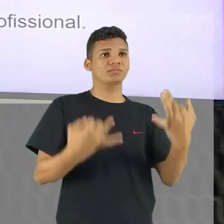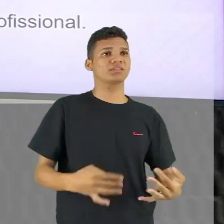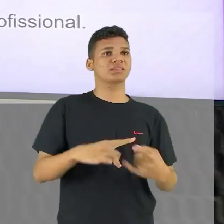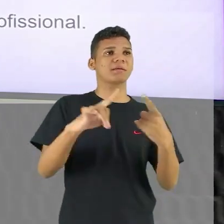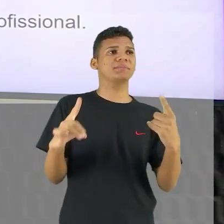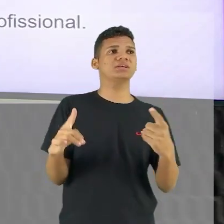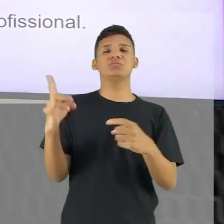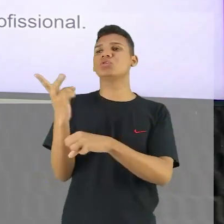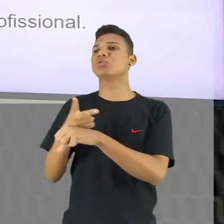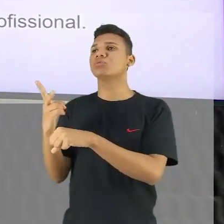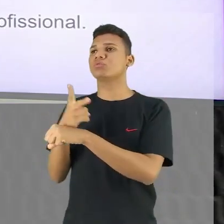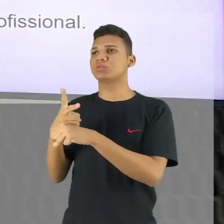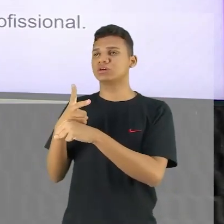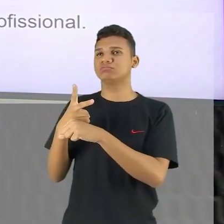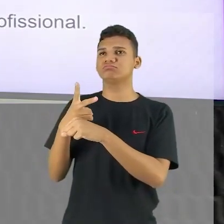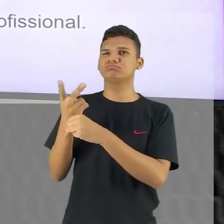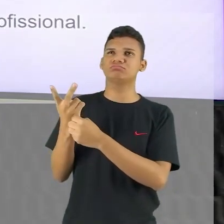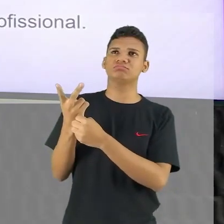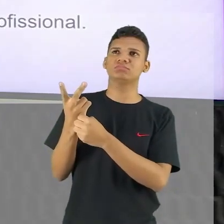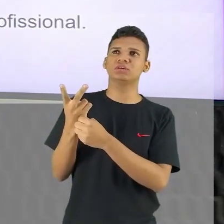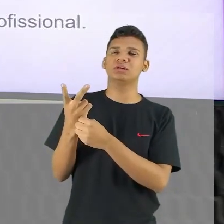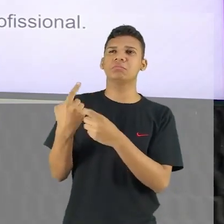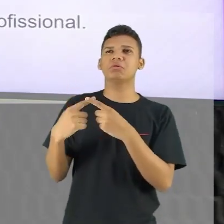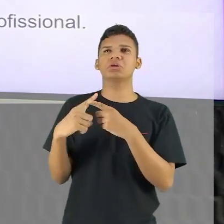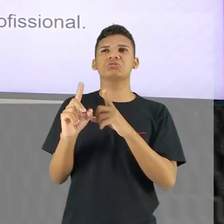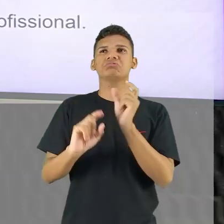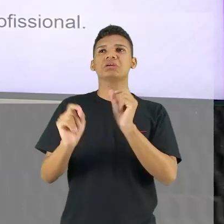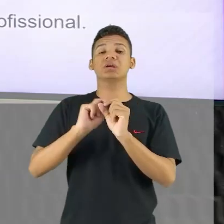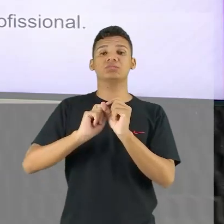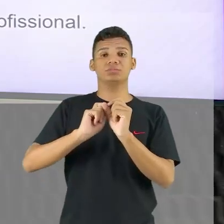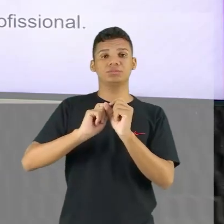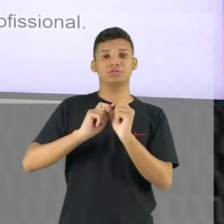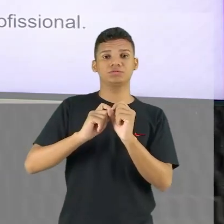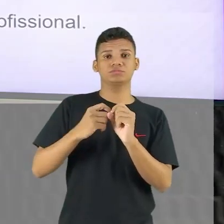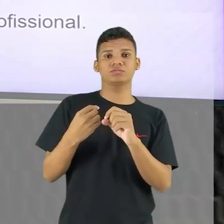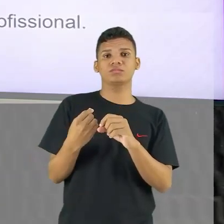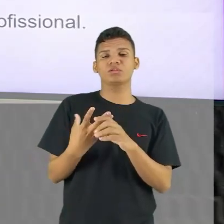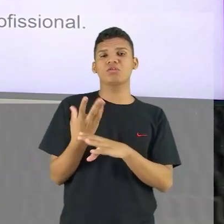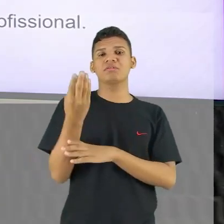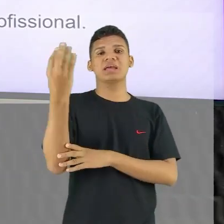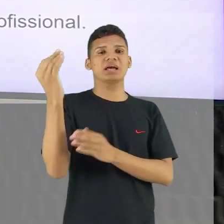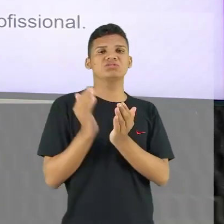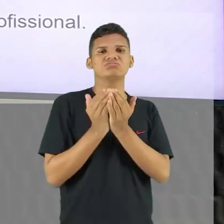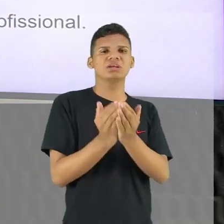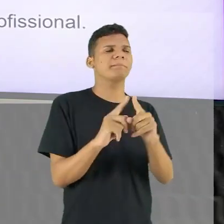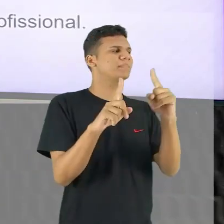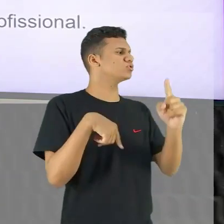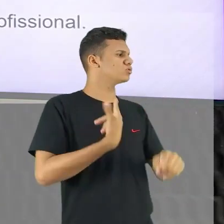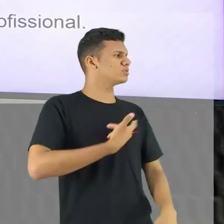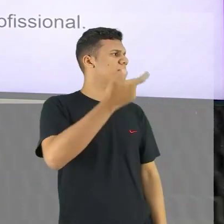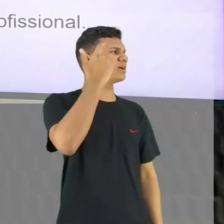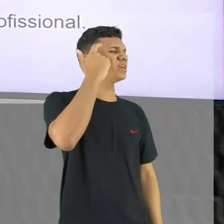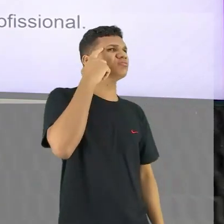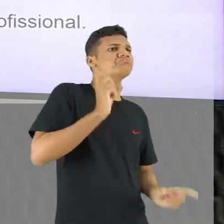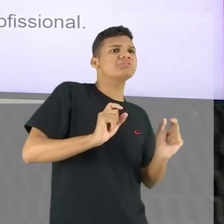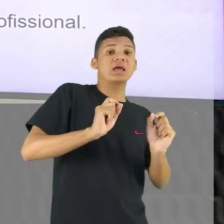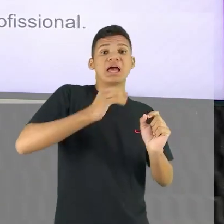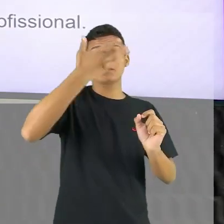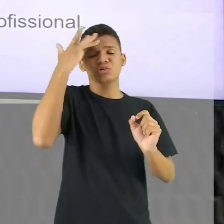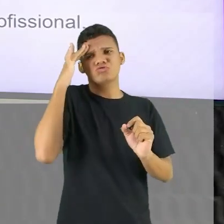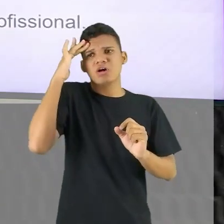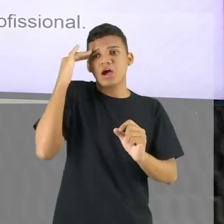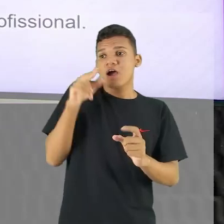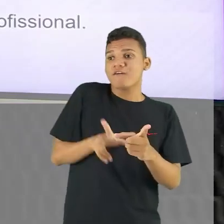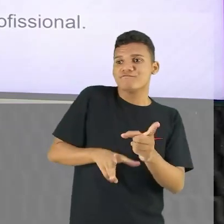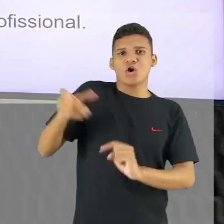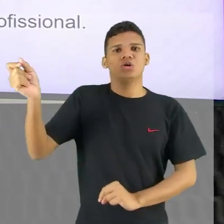à imagem de uma viagem marítima. Porque quando a gente pensa nessa temática de refugiados, muitas vezes a